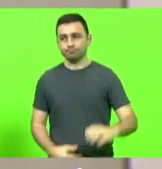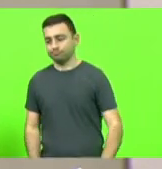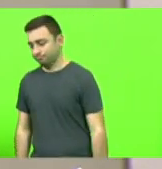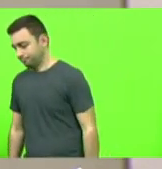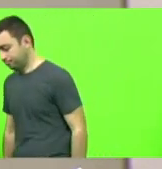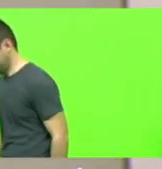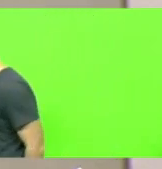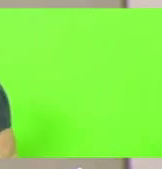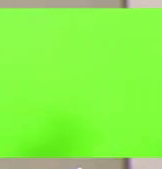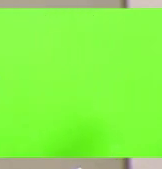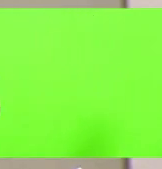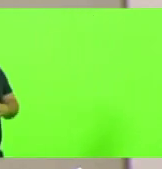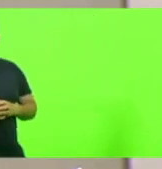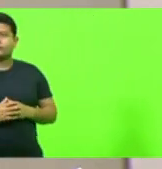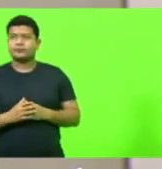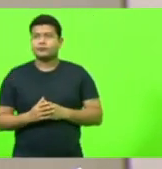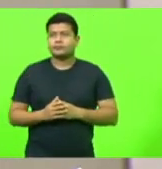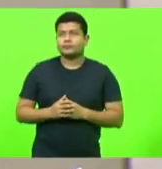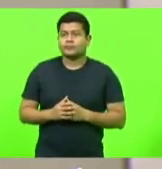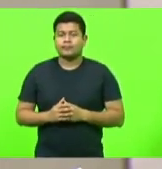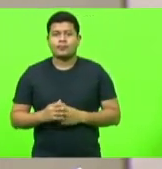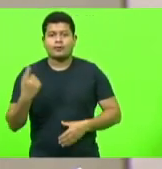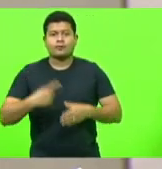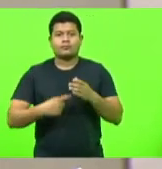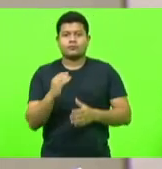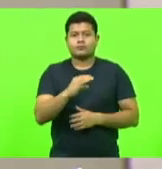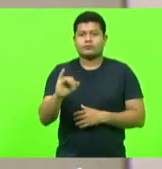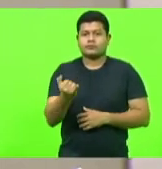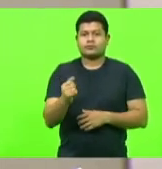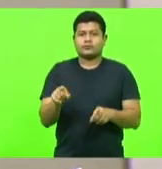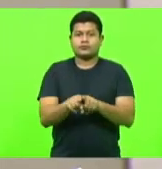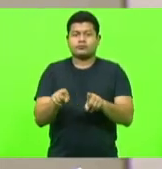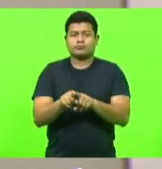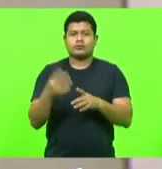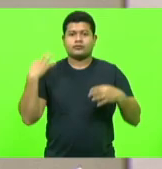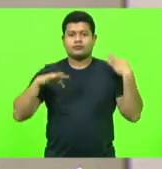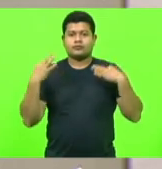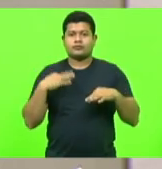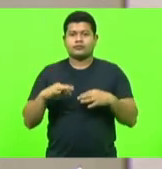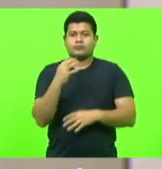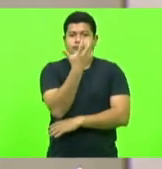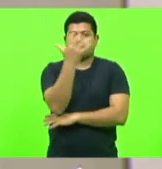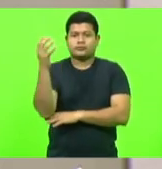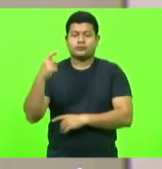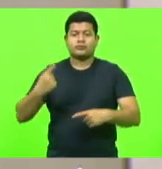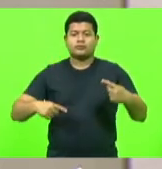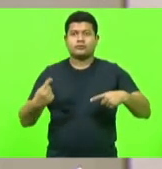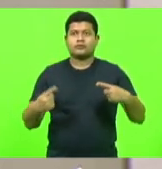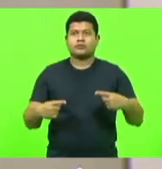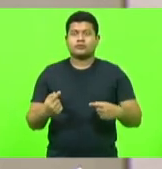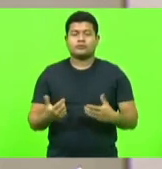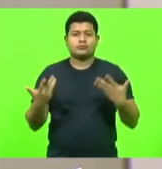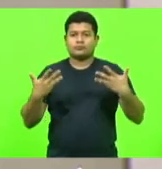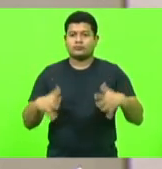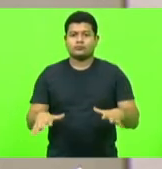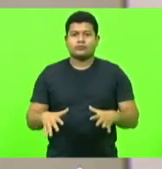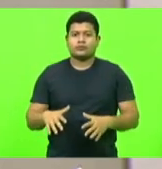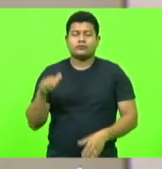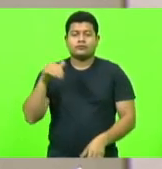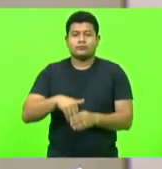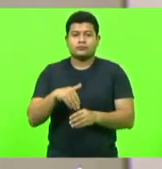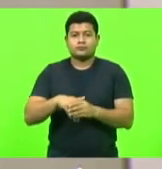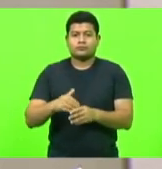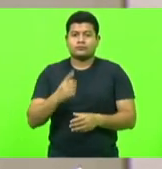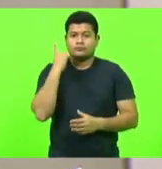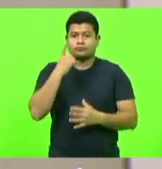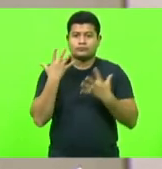das comissões de Constituição e Justiça e Comissão de Turismo e Meio Ambiente. Em discussão. Não havendo quem queira discutir, em